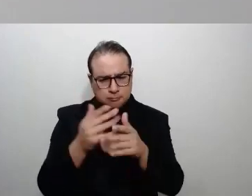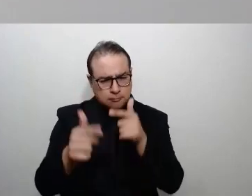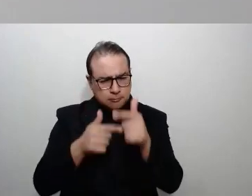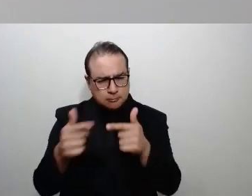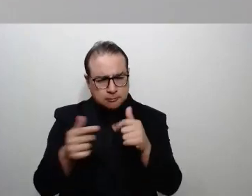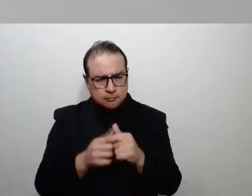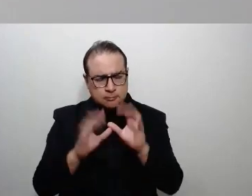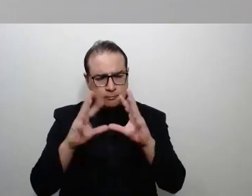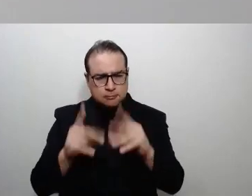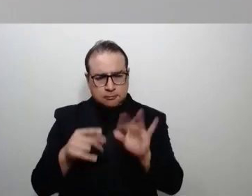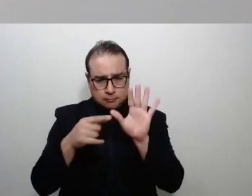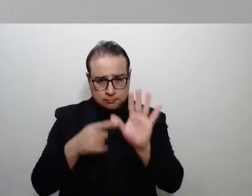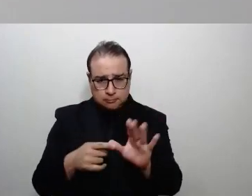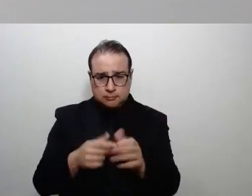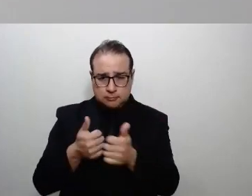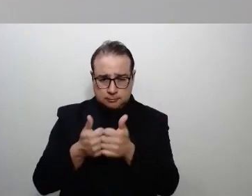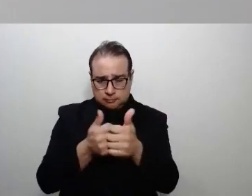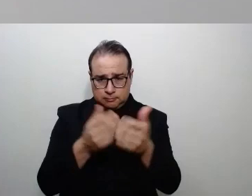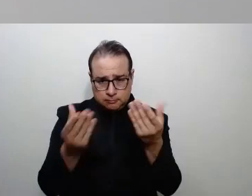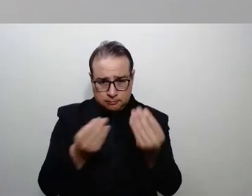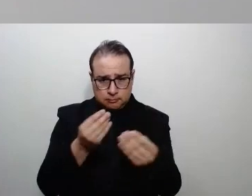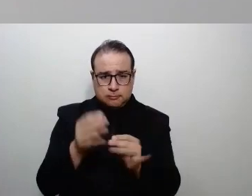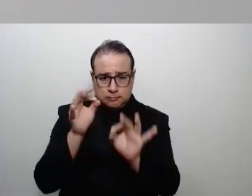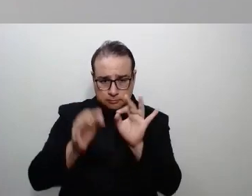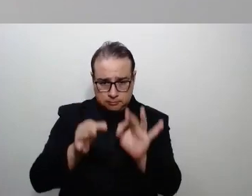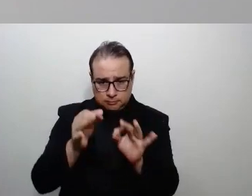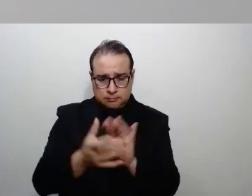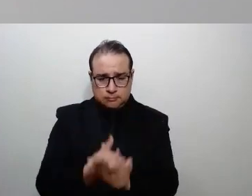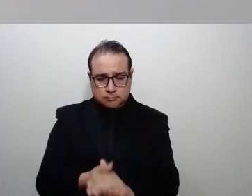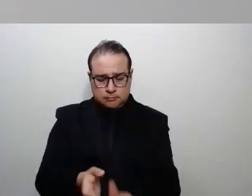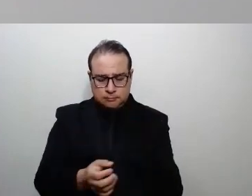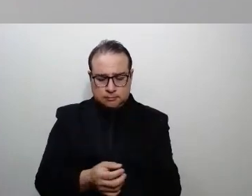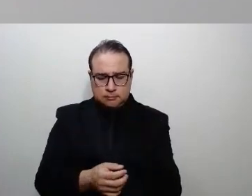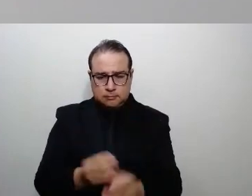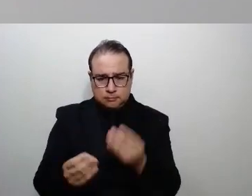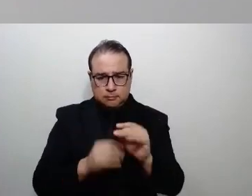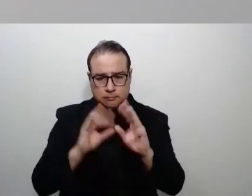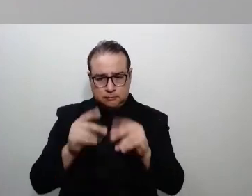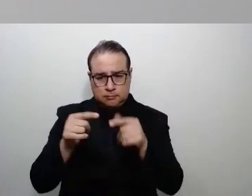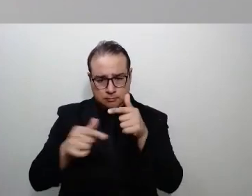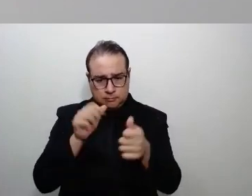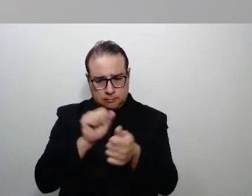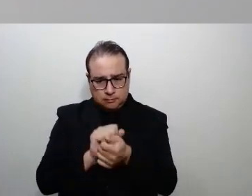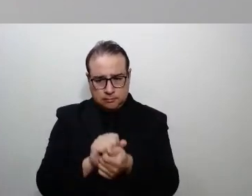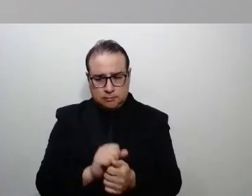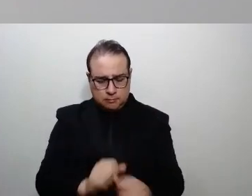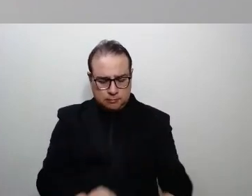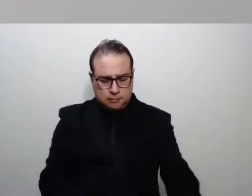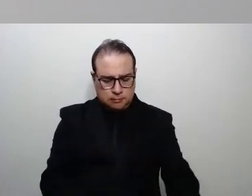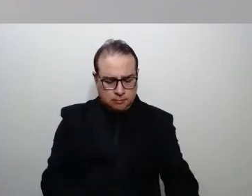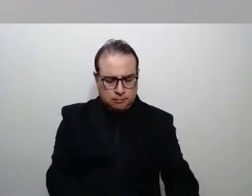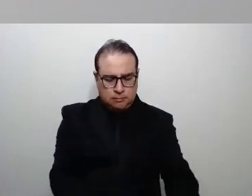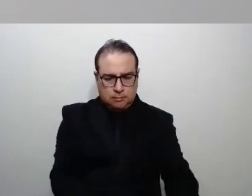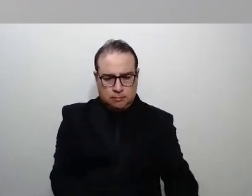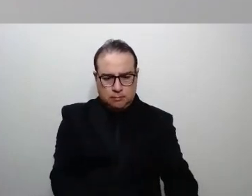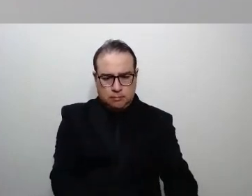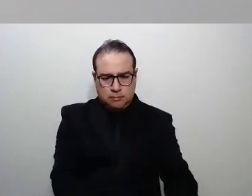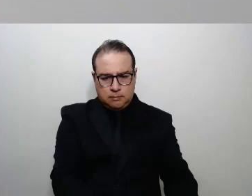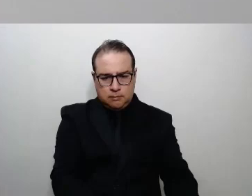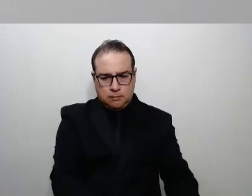aqui com todos os segmentos da Justiça envolvendo todos os servidores cada um se cada um de nós